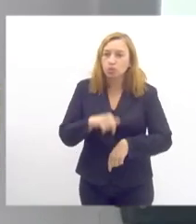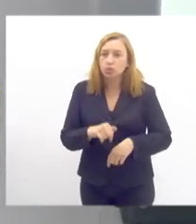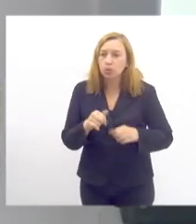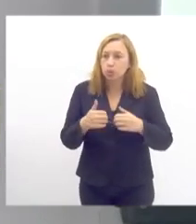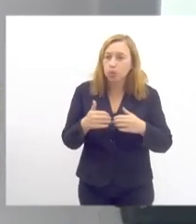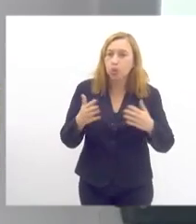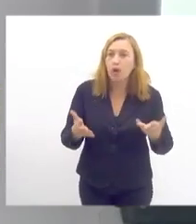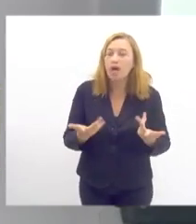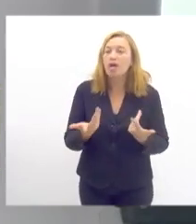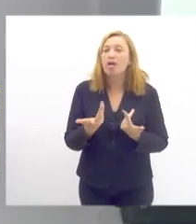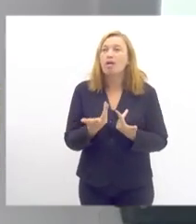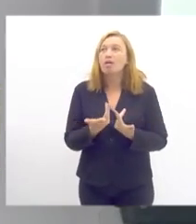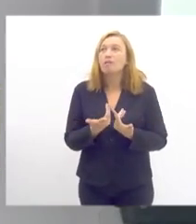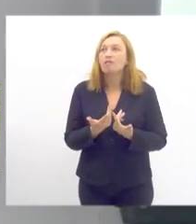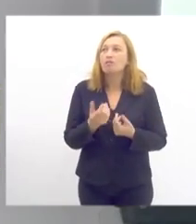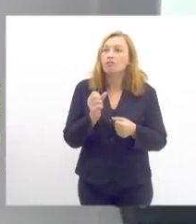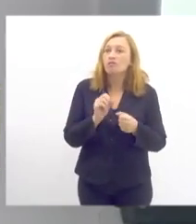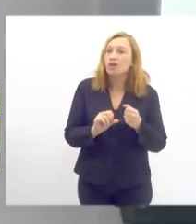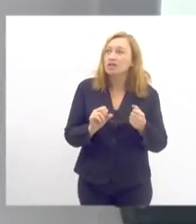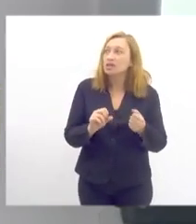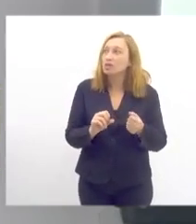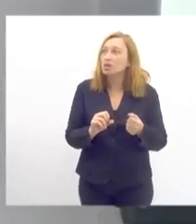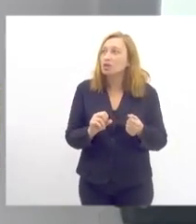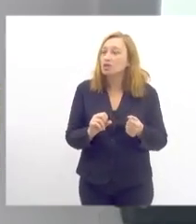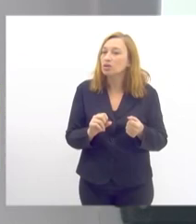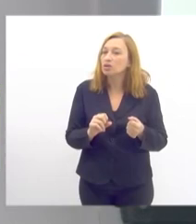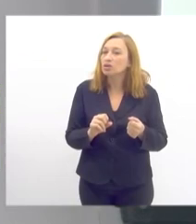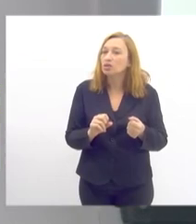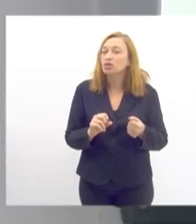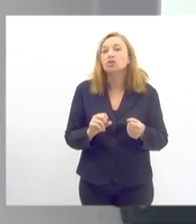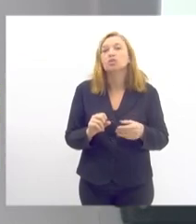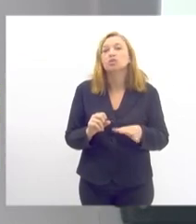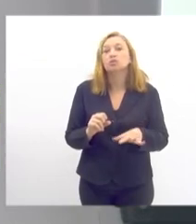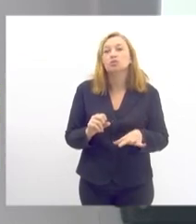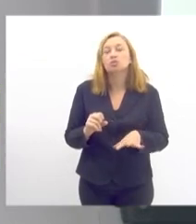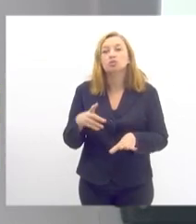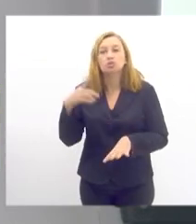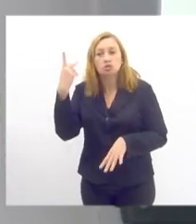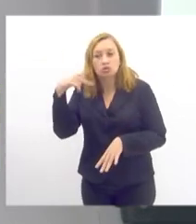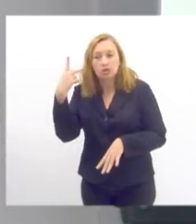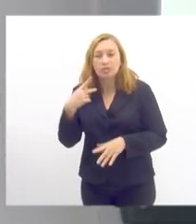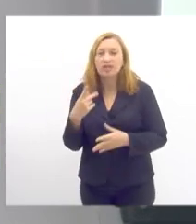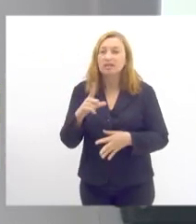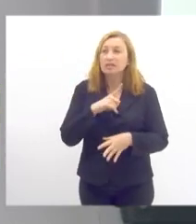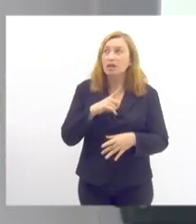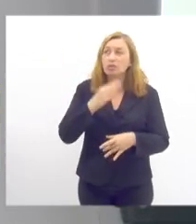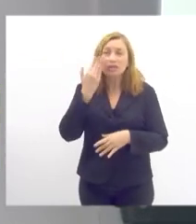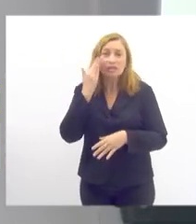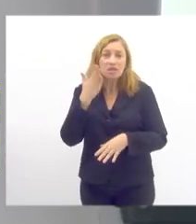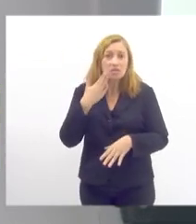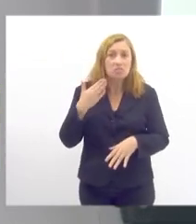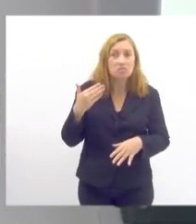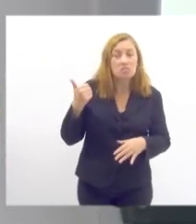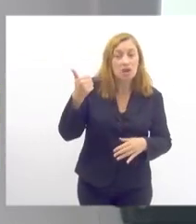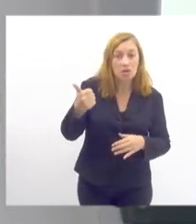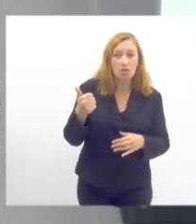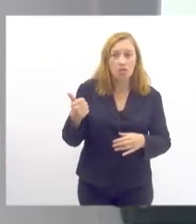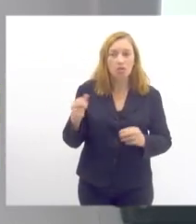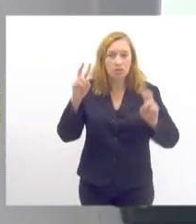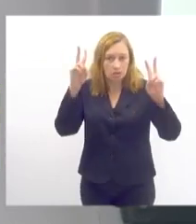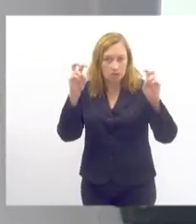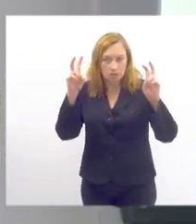para tentar fazer com que os senhores parlamentares tenham uma noção real da coisa, né? Hoje, vocês